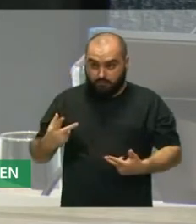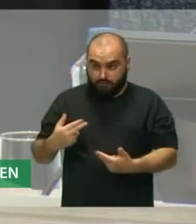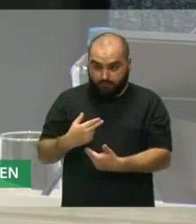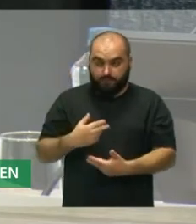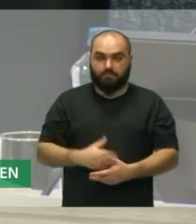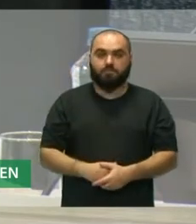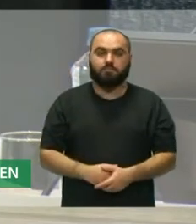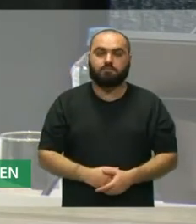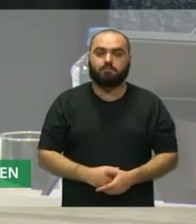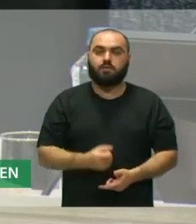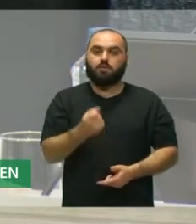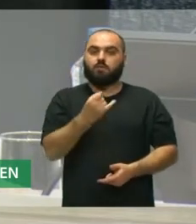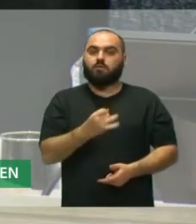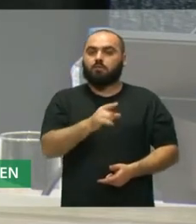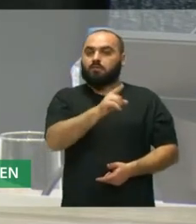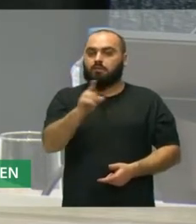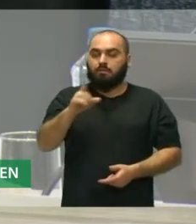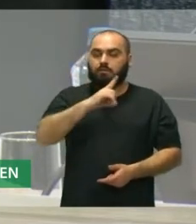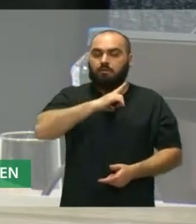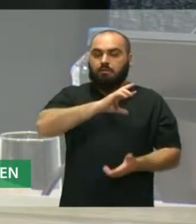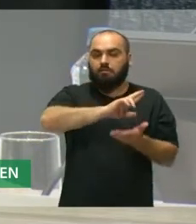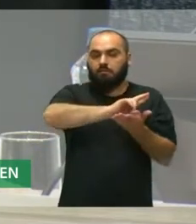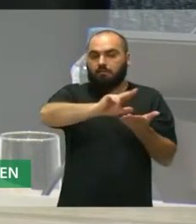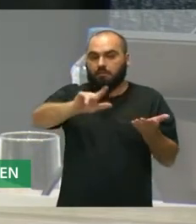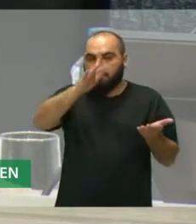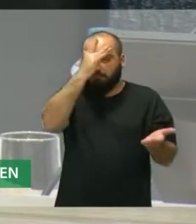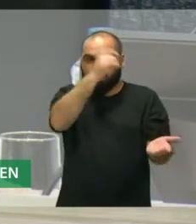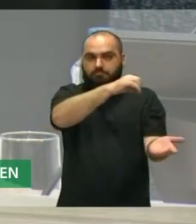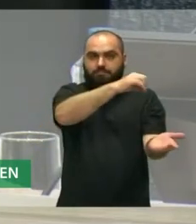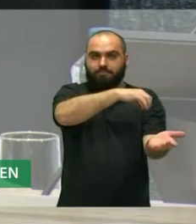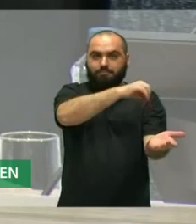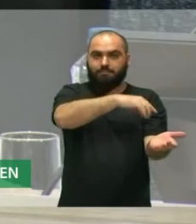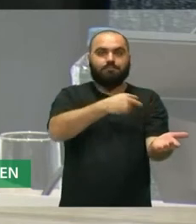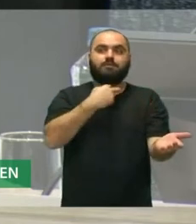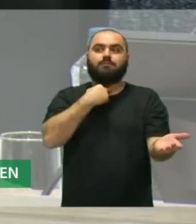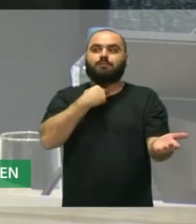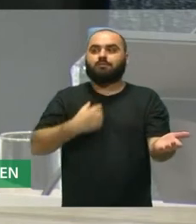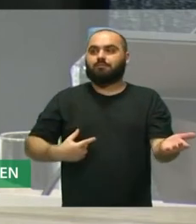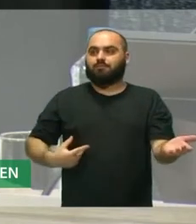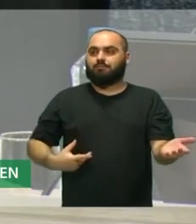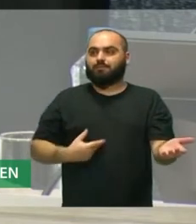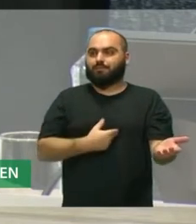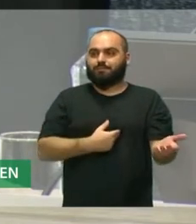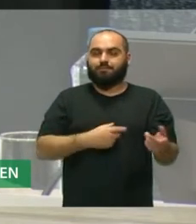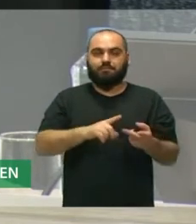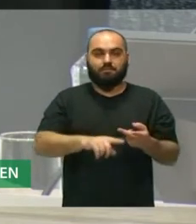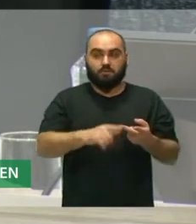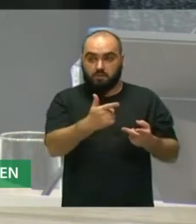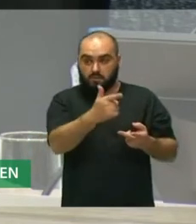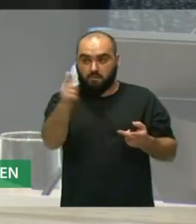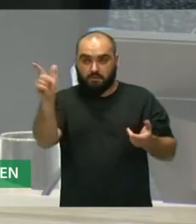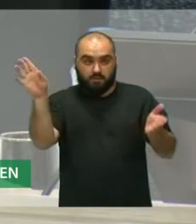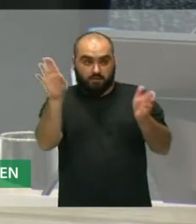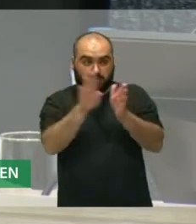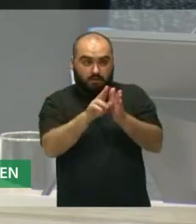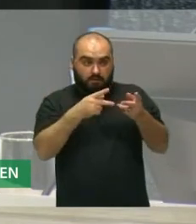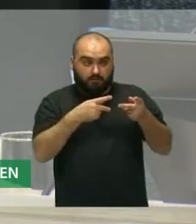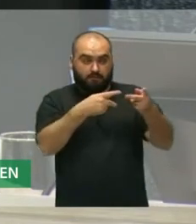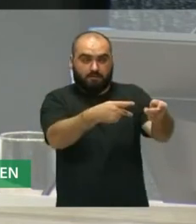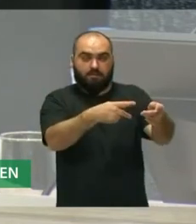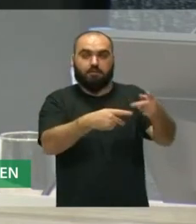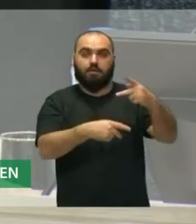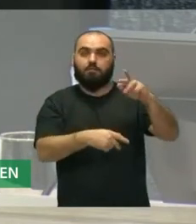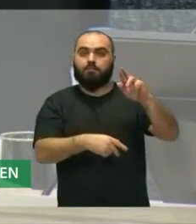daqueles pacientes, tem uma série de pacientes que estão em quimioterapia, eles não podem ser operados. Tem outros que, quando passam pela visita pré-anestésica, eles